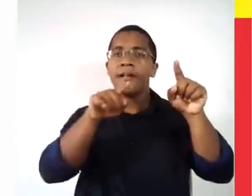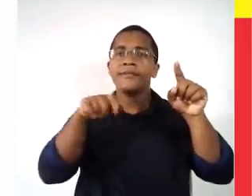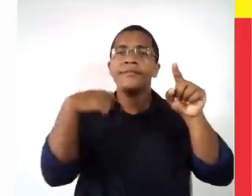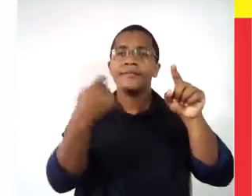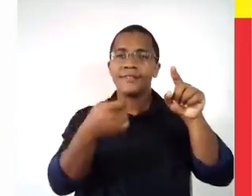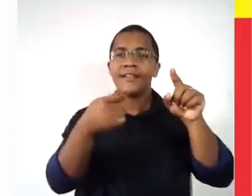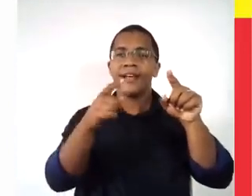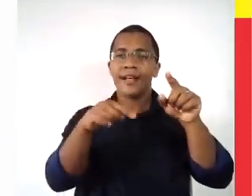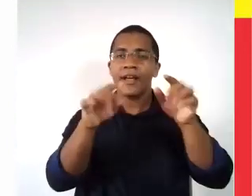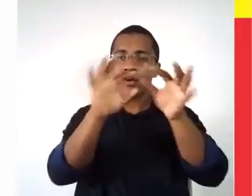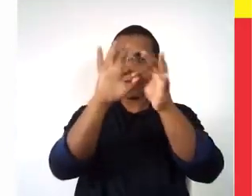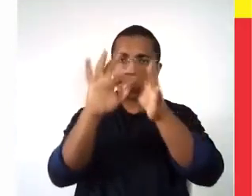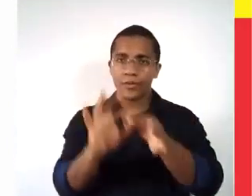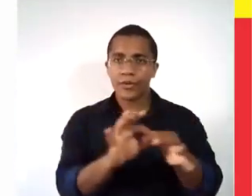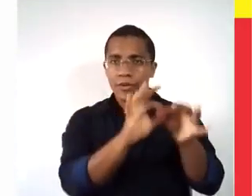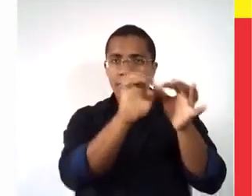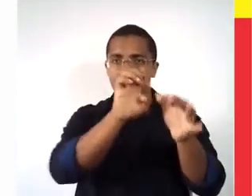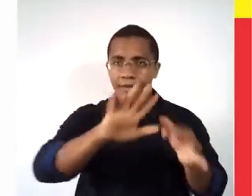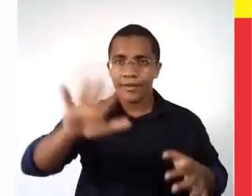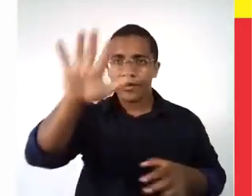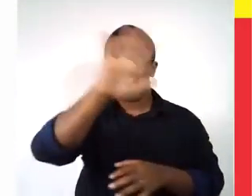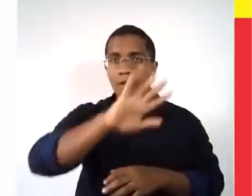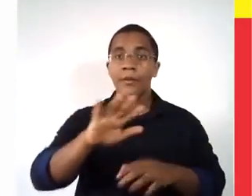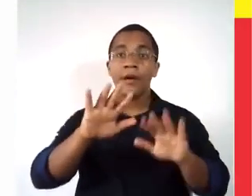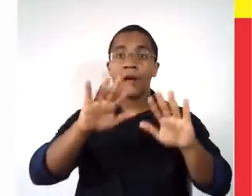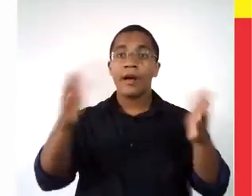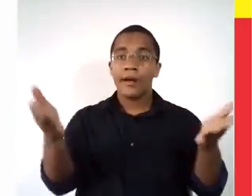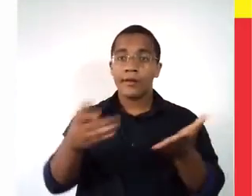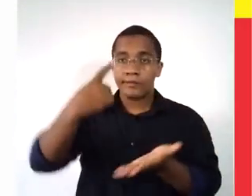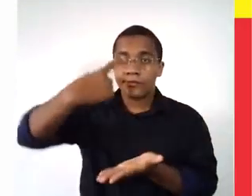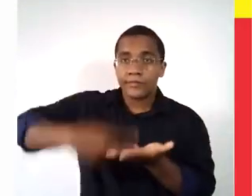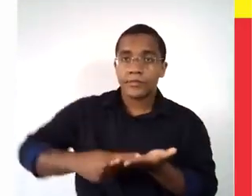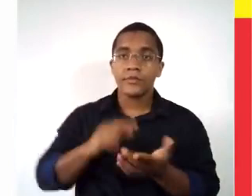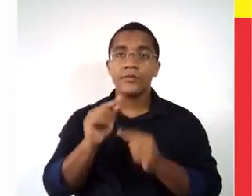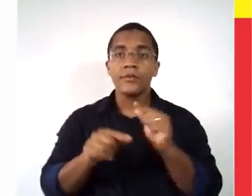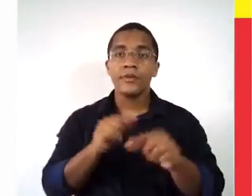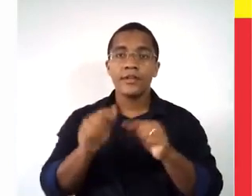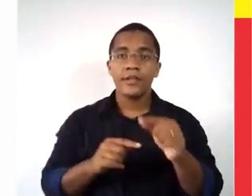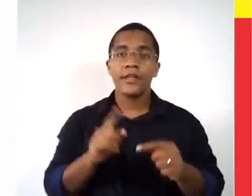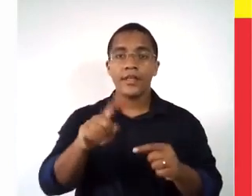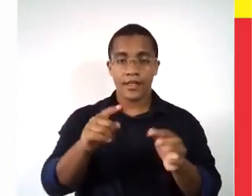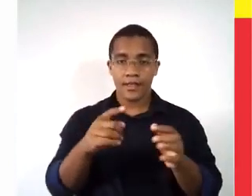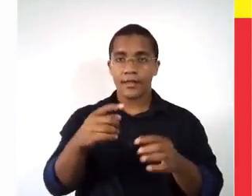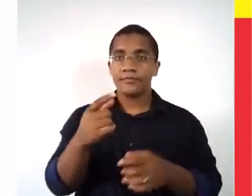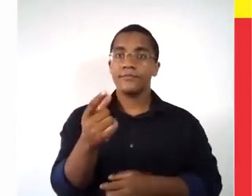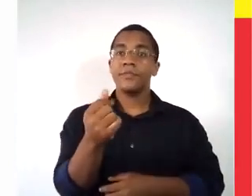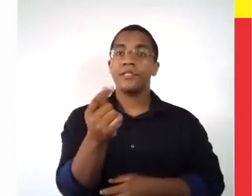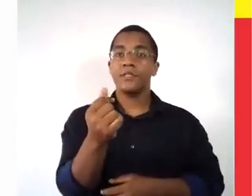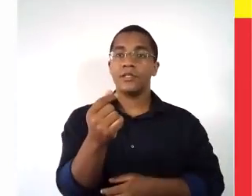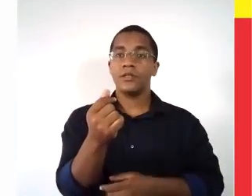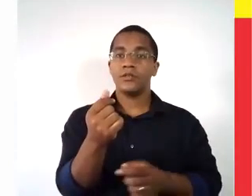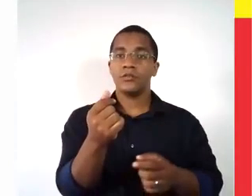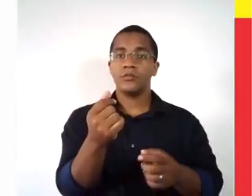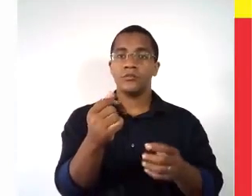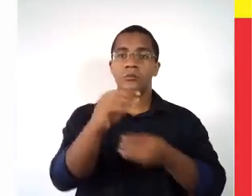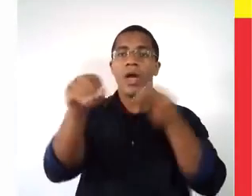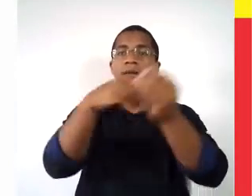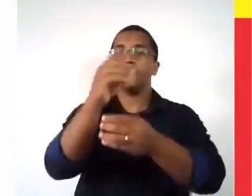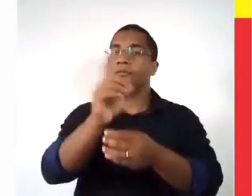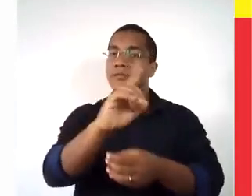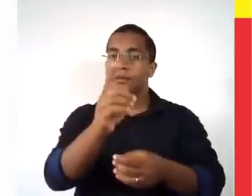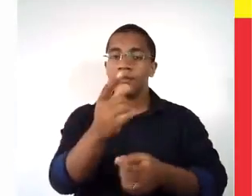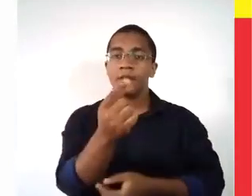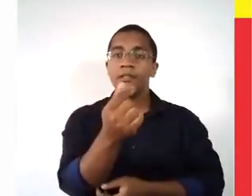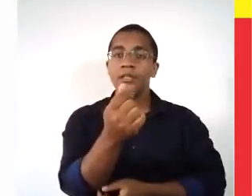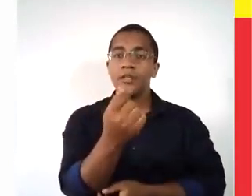E vai ter também a inserção de uma moeda única, tá? Essa inserção de moeda única chamada de euro, tá, gente?